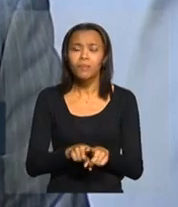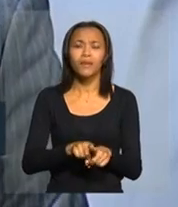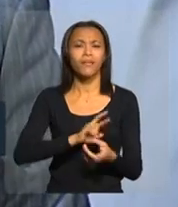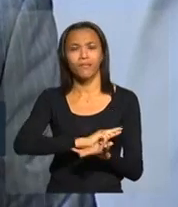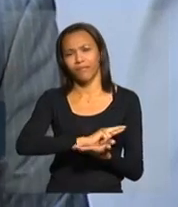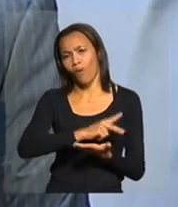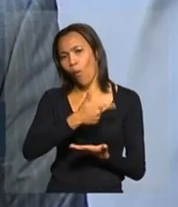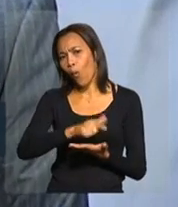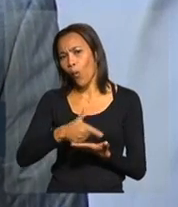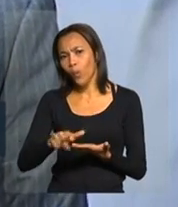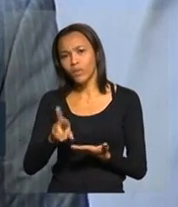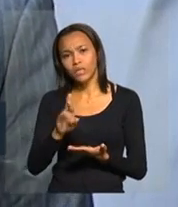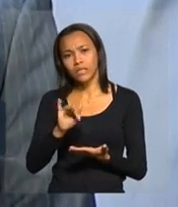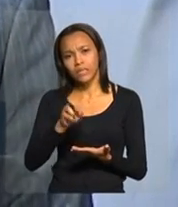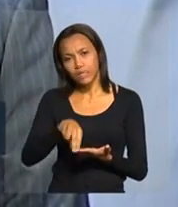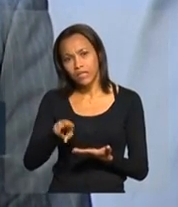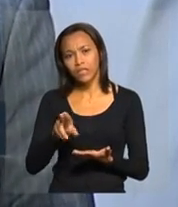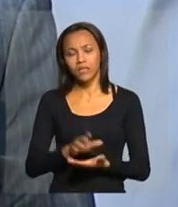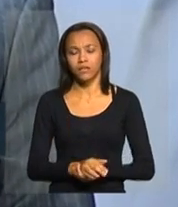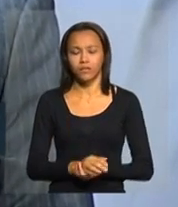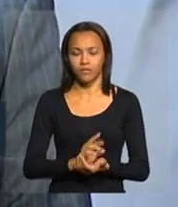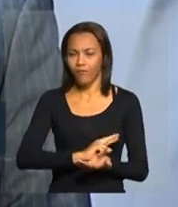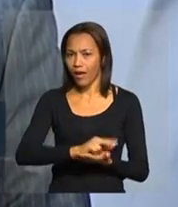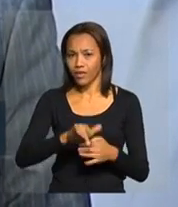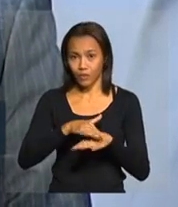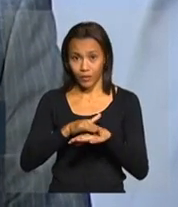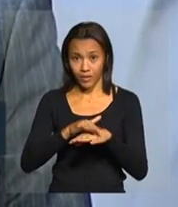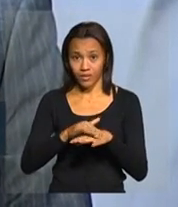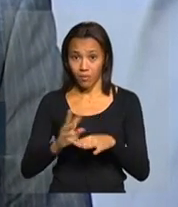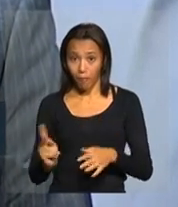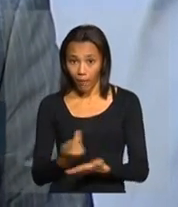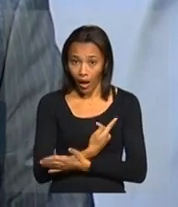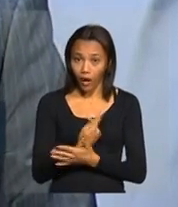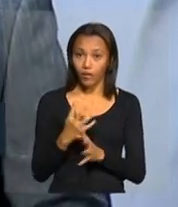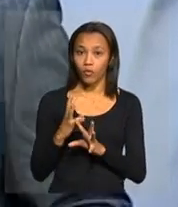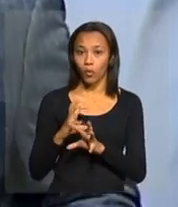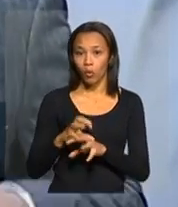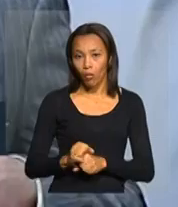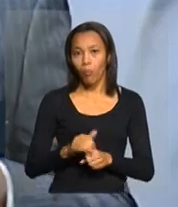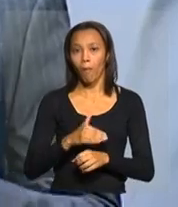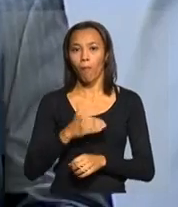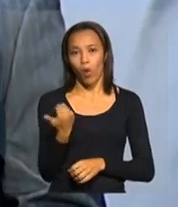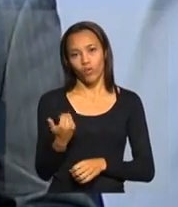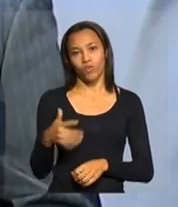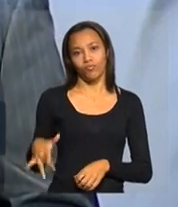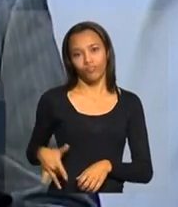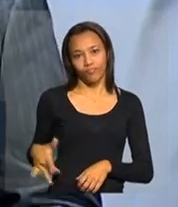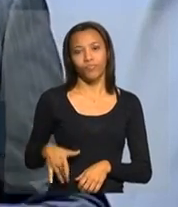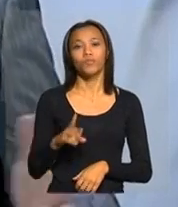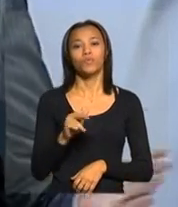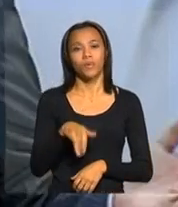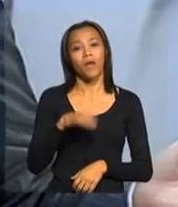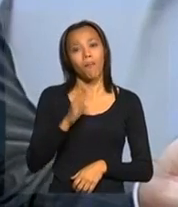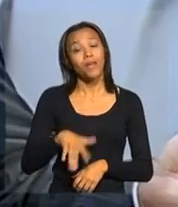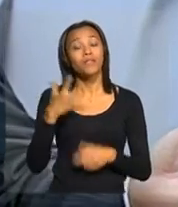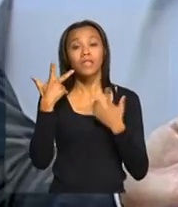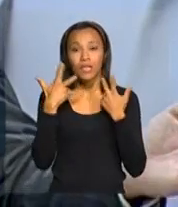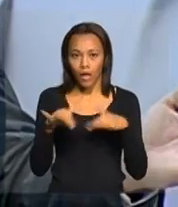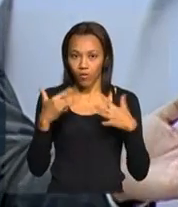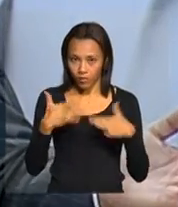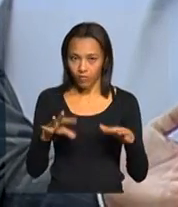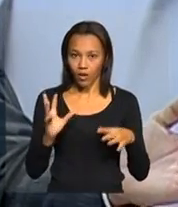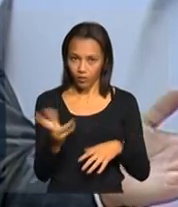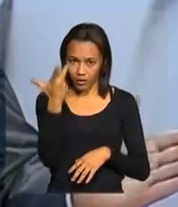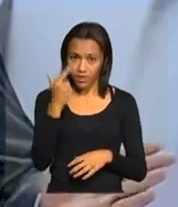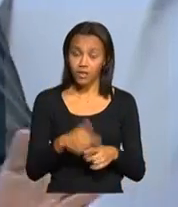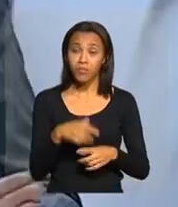do rim, né, como pielonefrite, síndromes nefróticas, que podem levar à falência do órgão do rim. Ele é o mais comum. Nós tínhamos cerca de